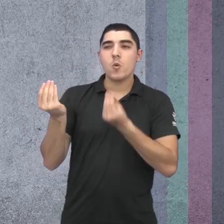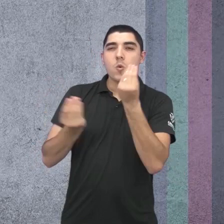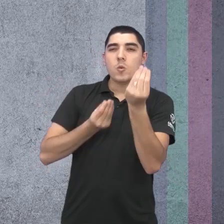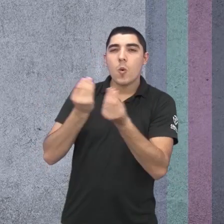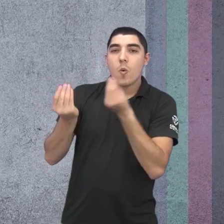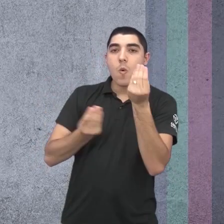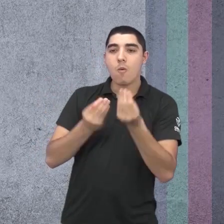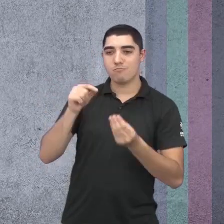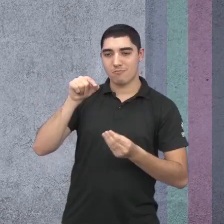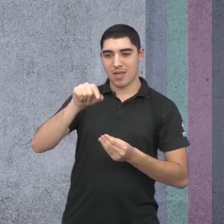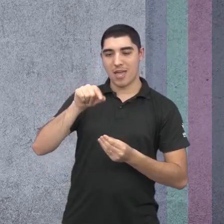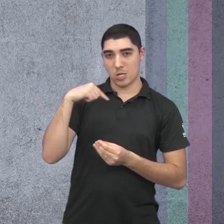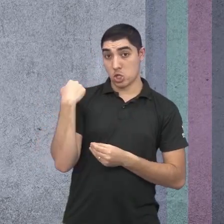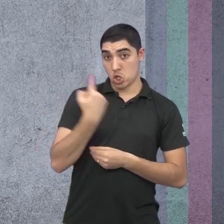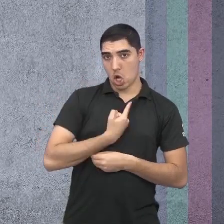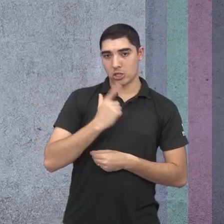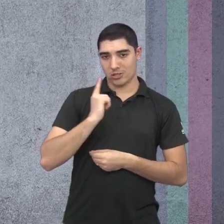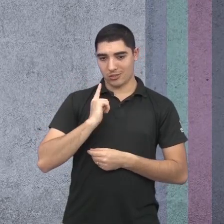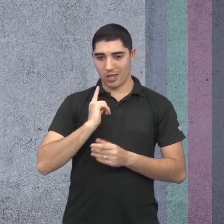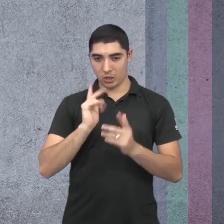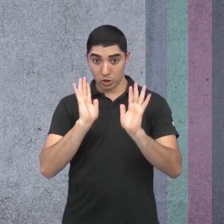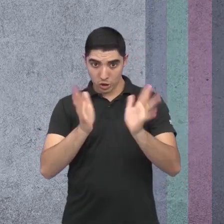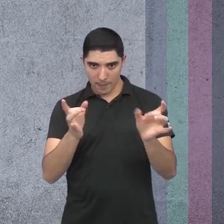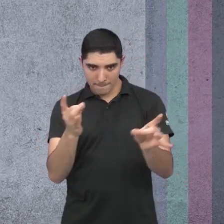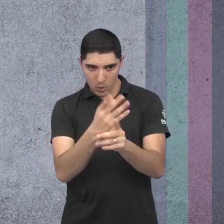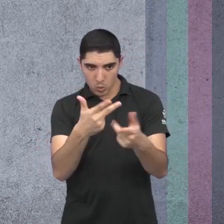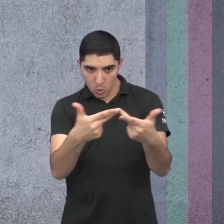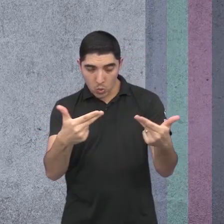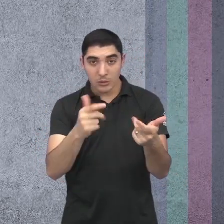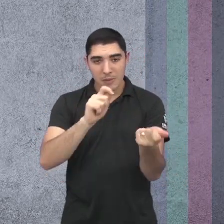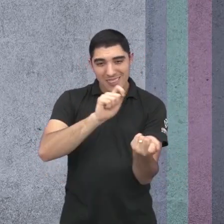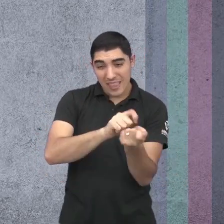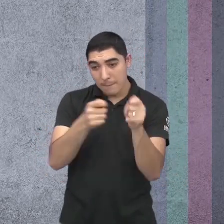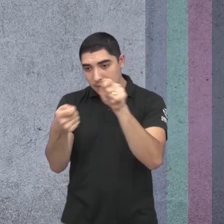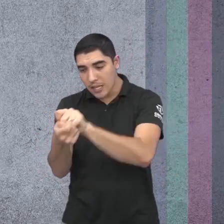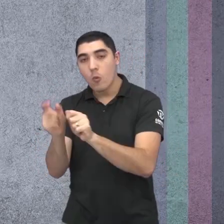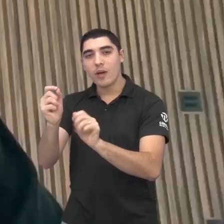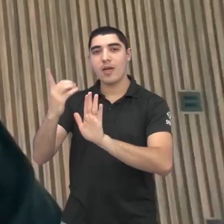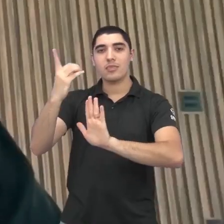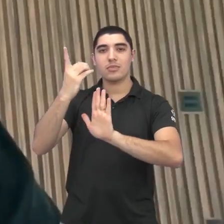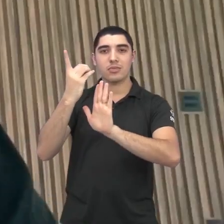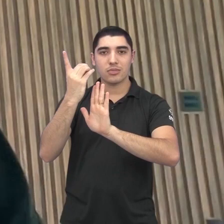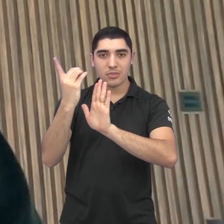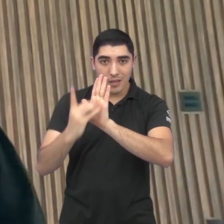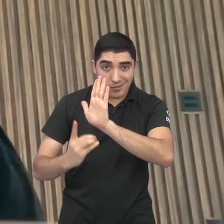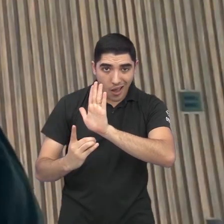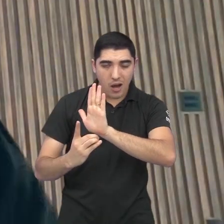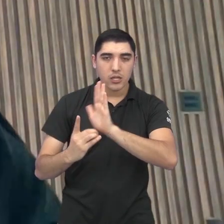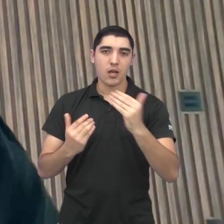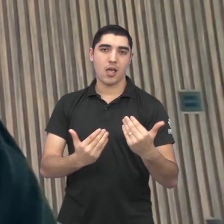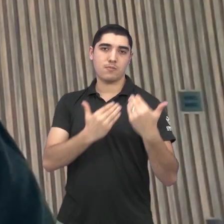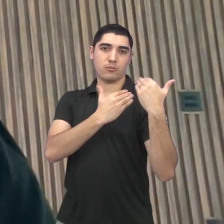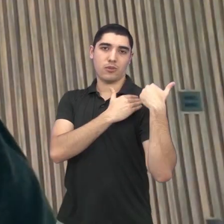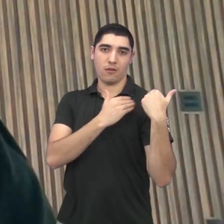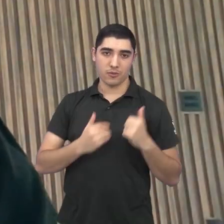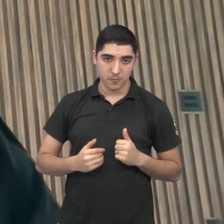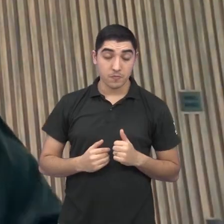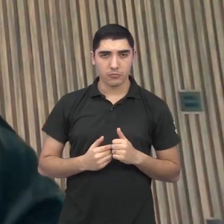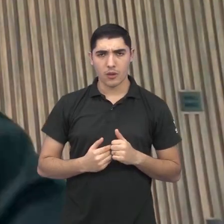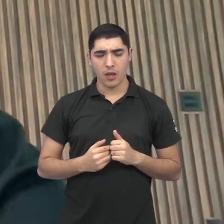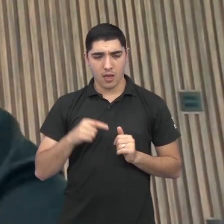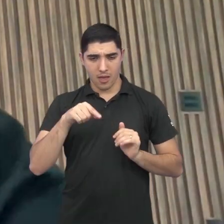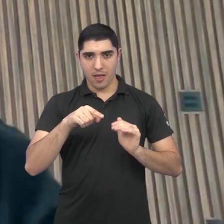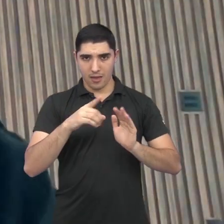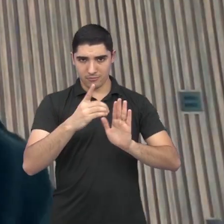que a gente tem ao que a gente chama hoje de design responsivo. Então, o que quero dizer com isso? No design gráfico, a gente